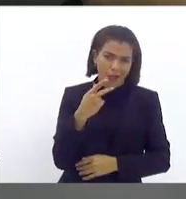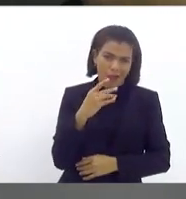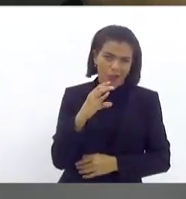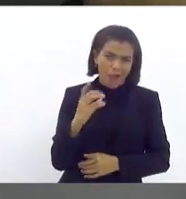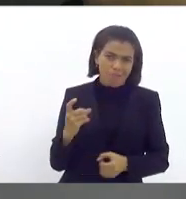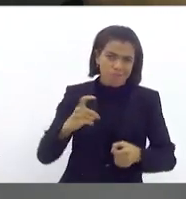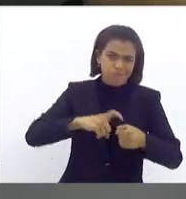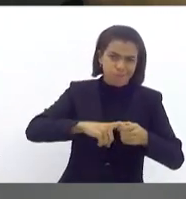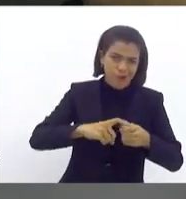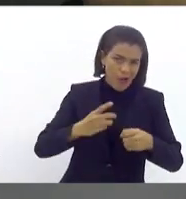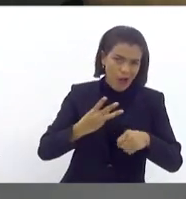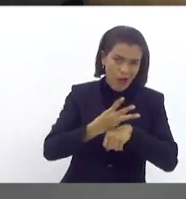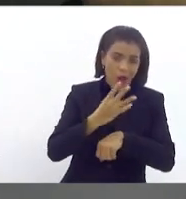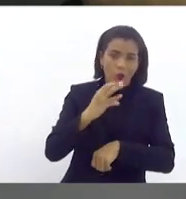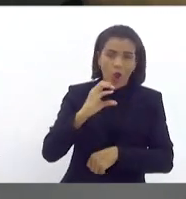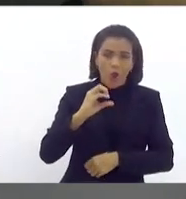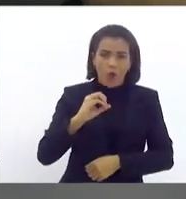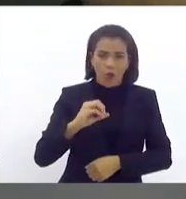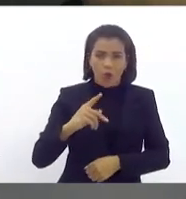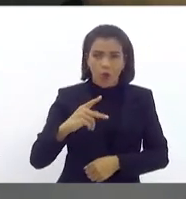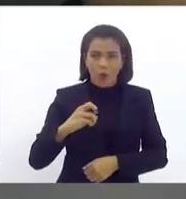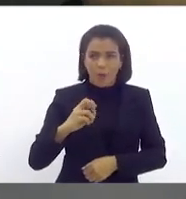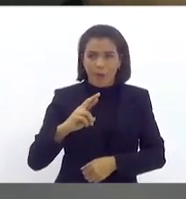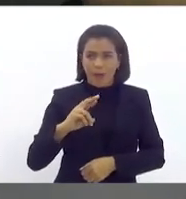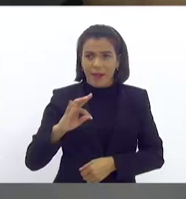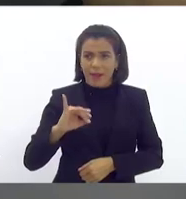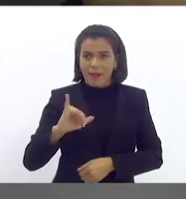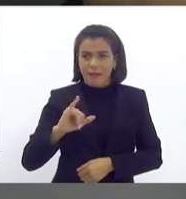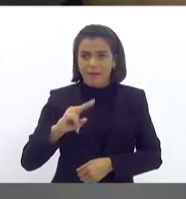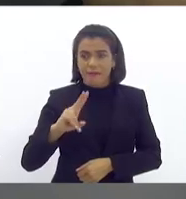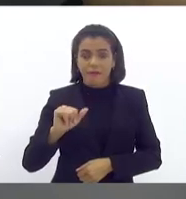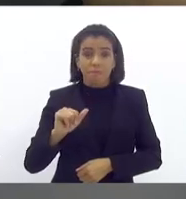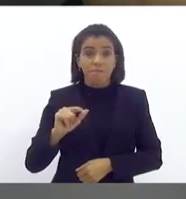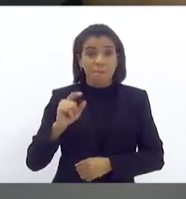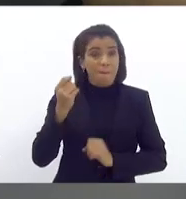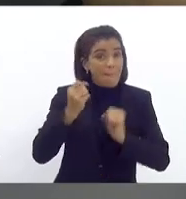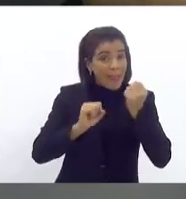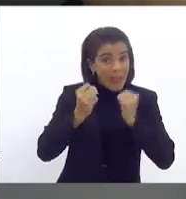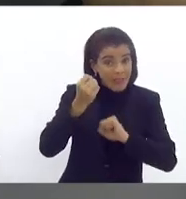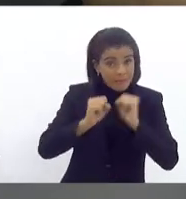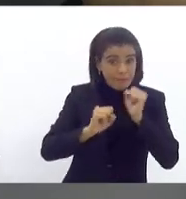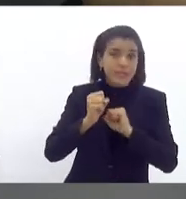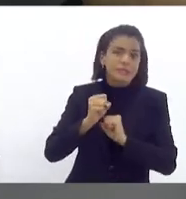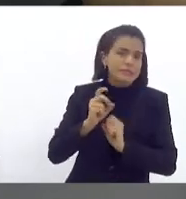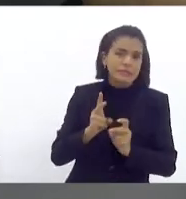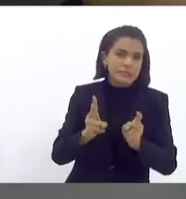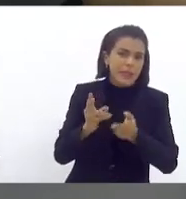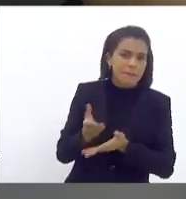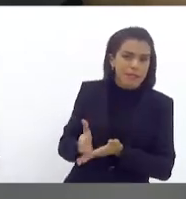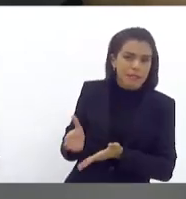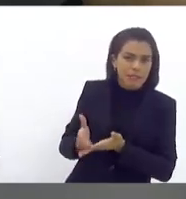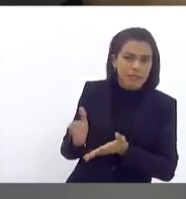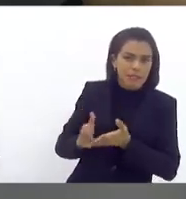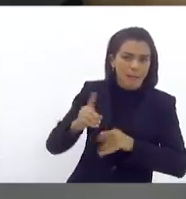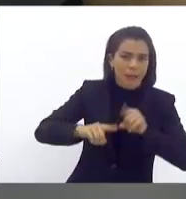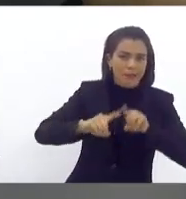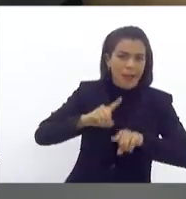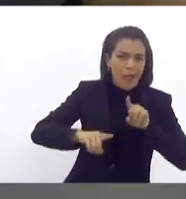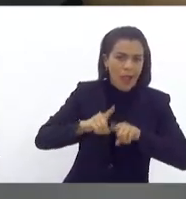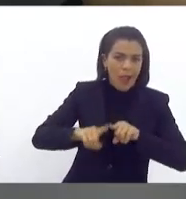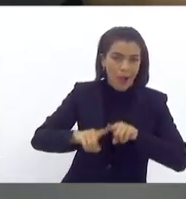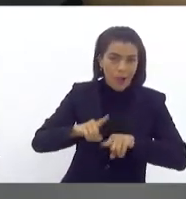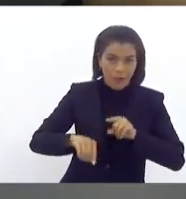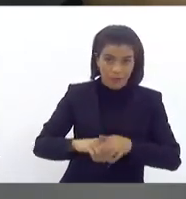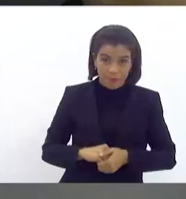O que acontece, doutor Serginho? As empresas geram resíduos. O poder público tem custo